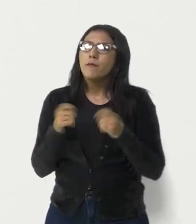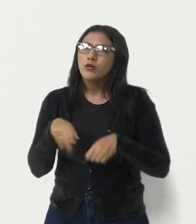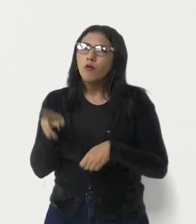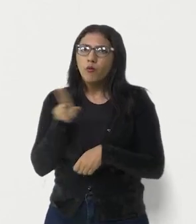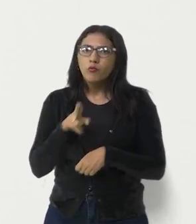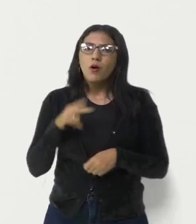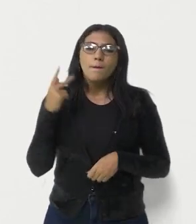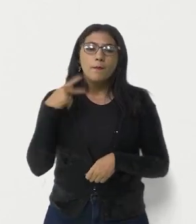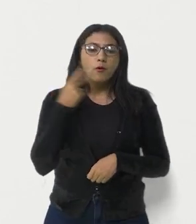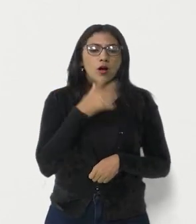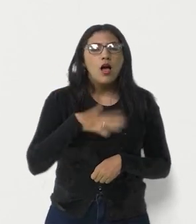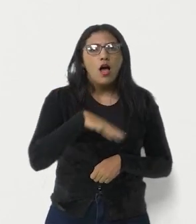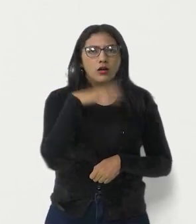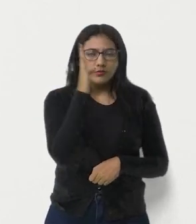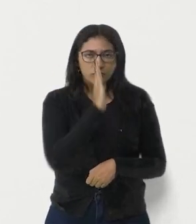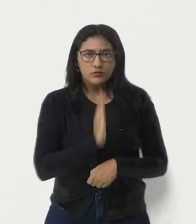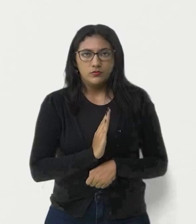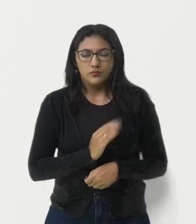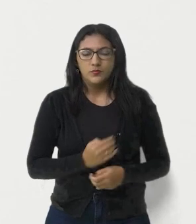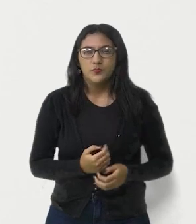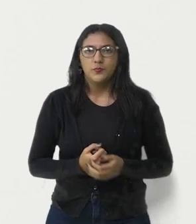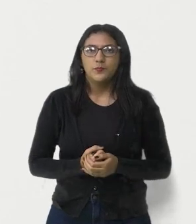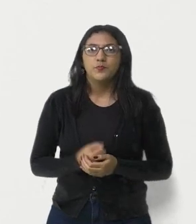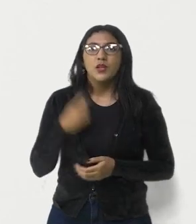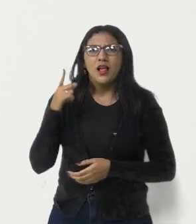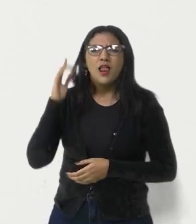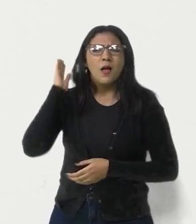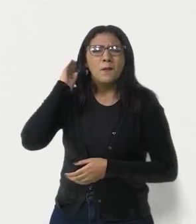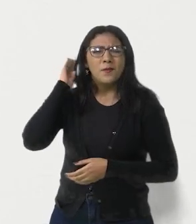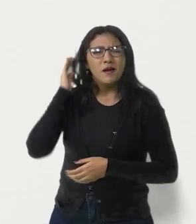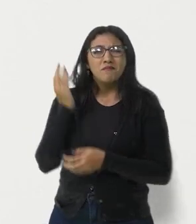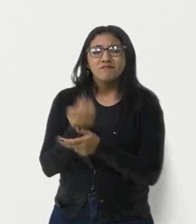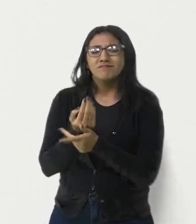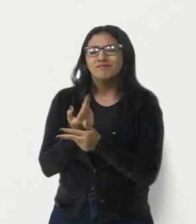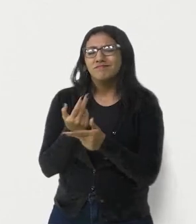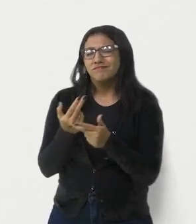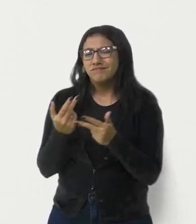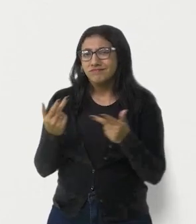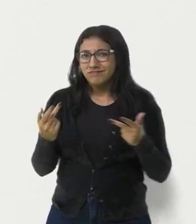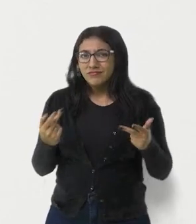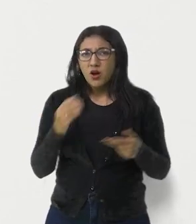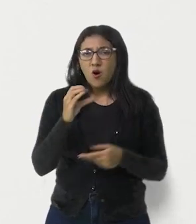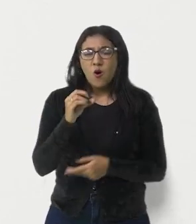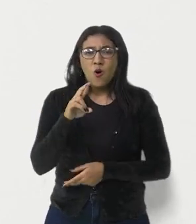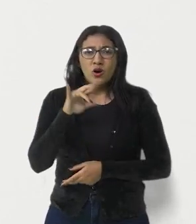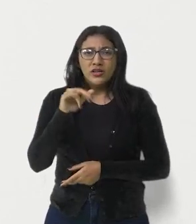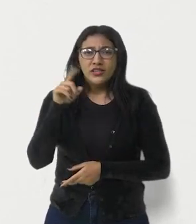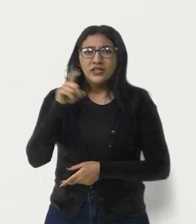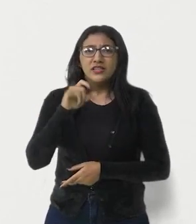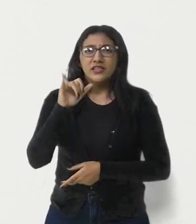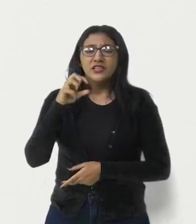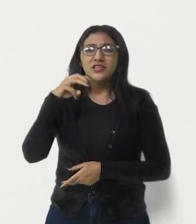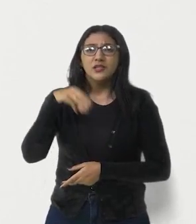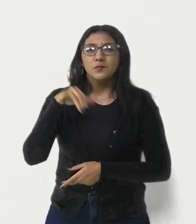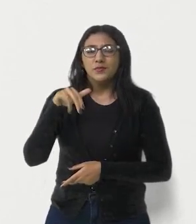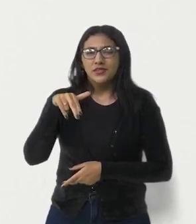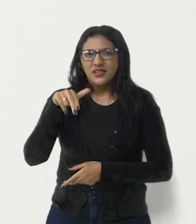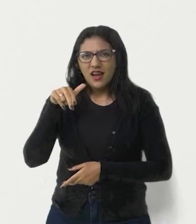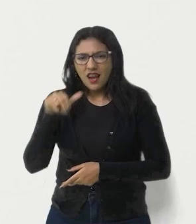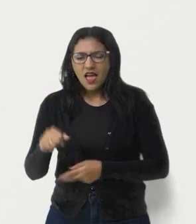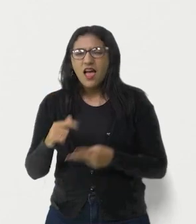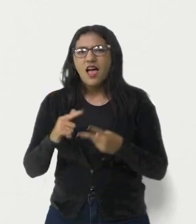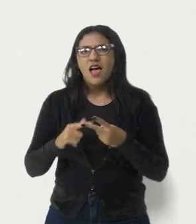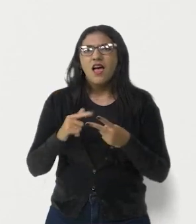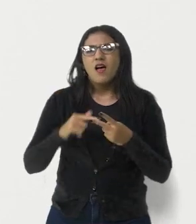públicas do Brasil. Tá? Aí no Pará, então são muitas, estão no município de Oriximiná, de Óbidos, de